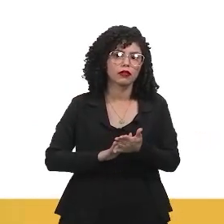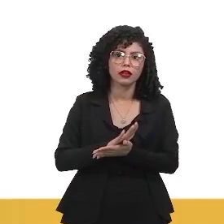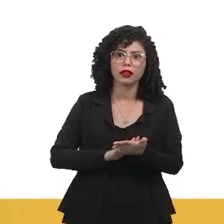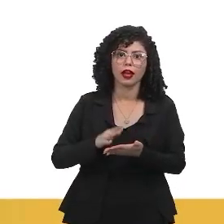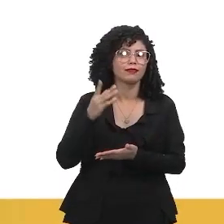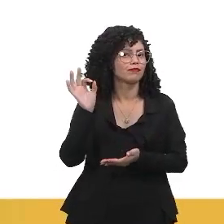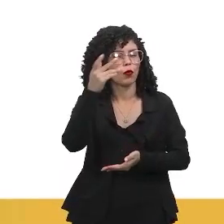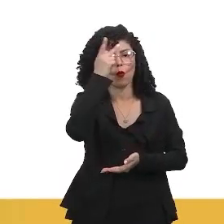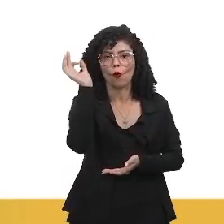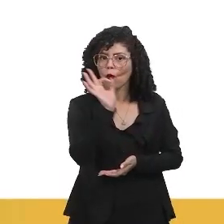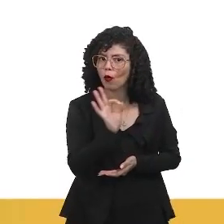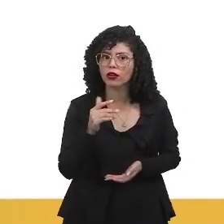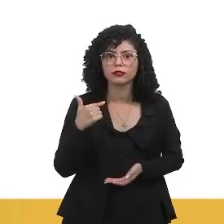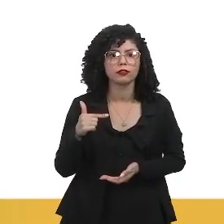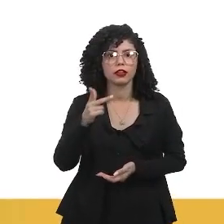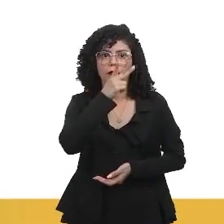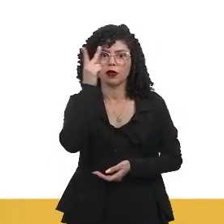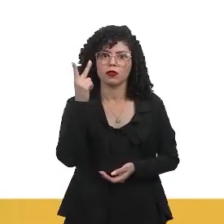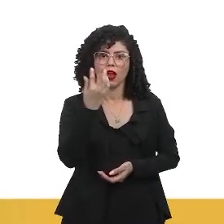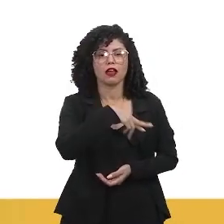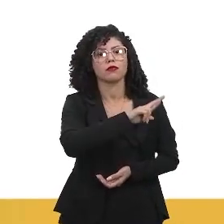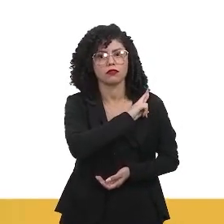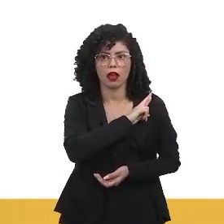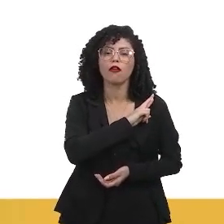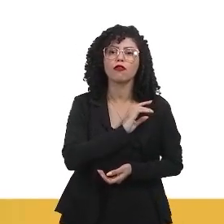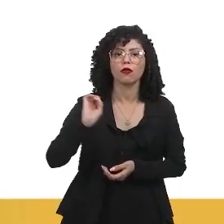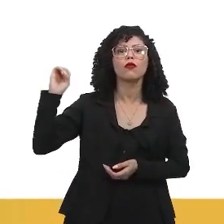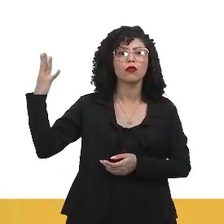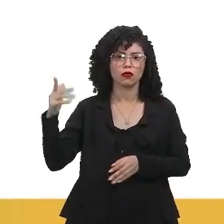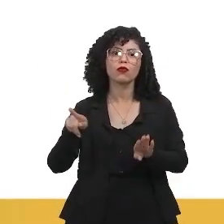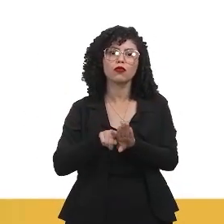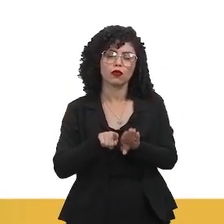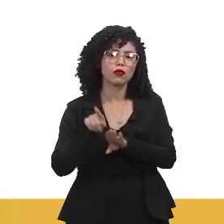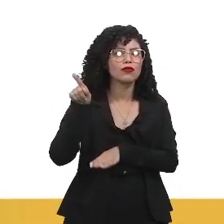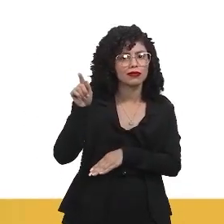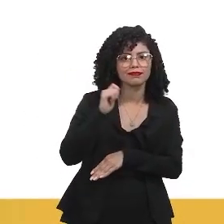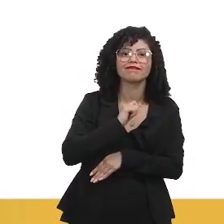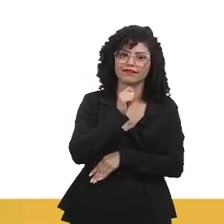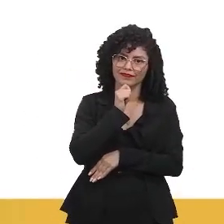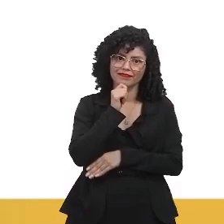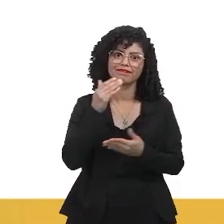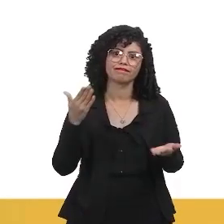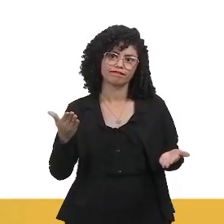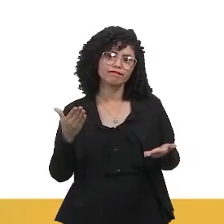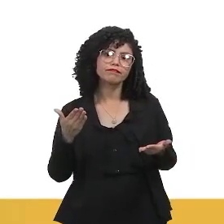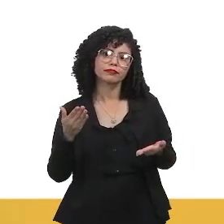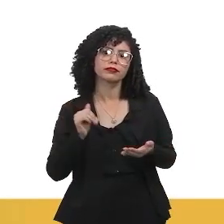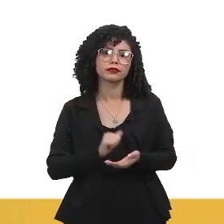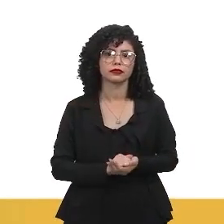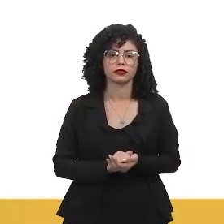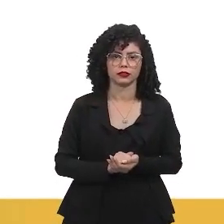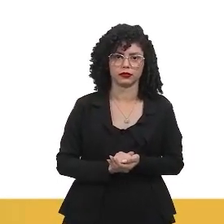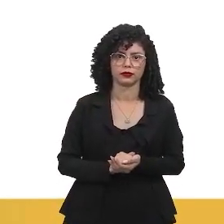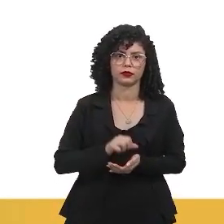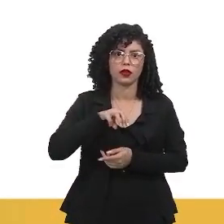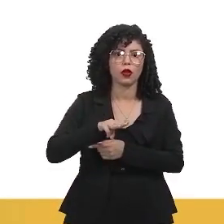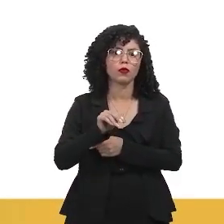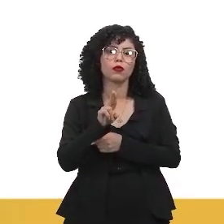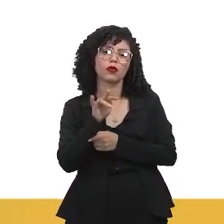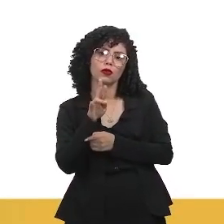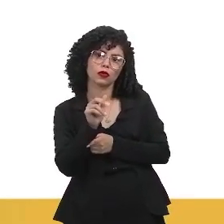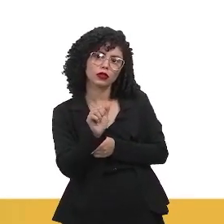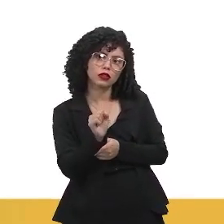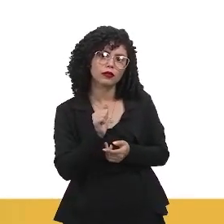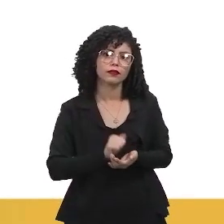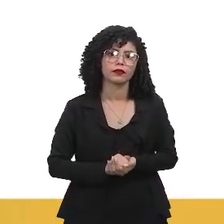ninguém foi punido, porque esse é um tipo de ilegalidade praticado pelas classes superiores. Então, geralmente são multas. A